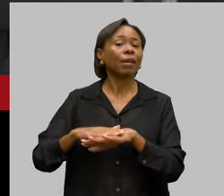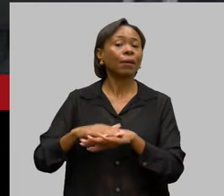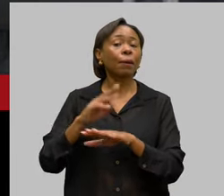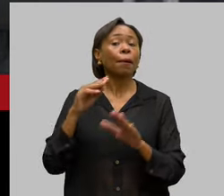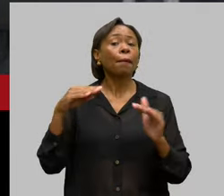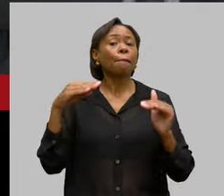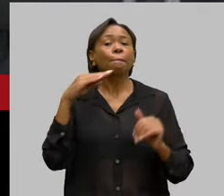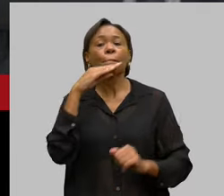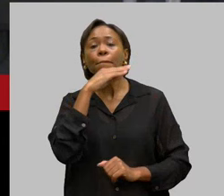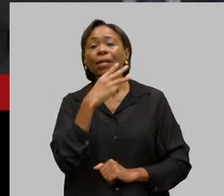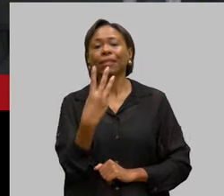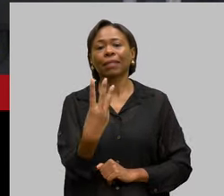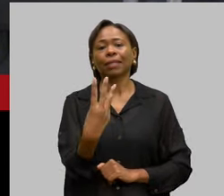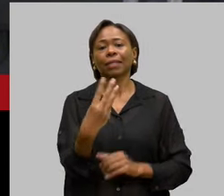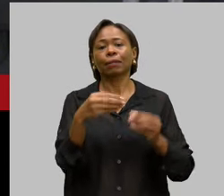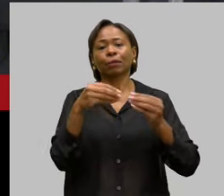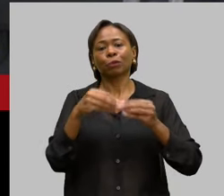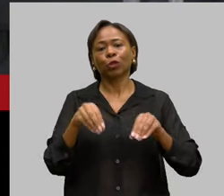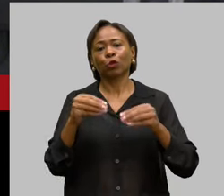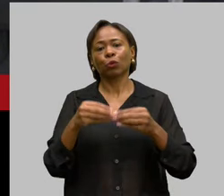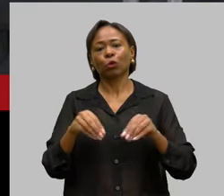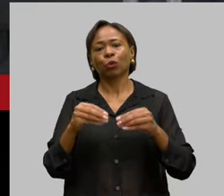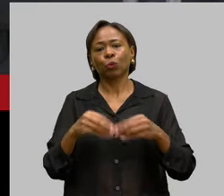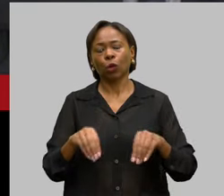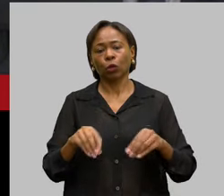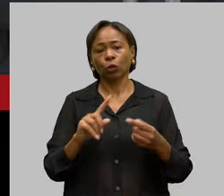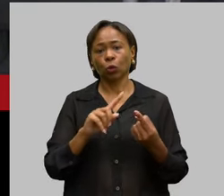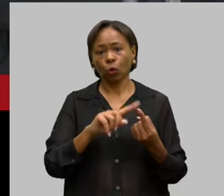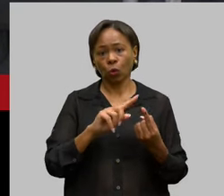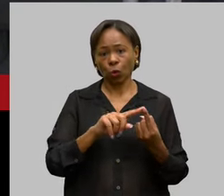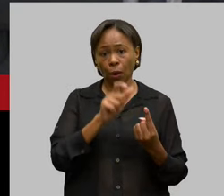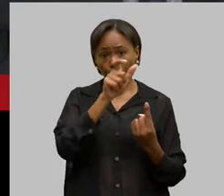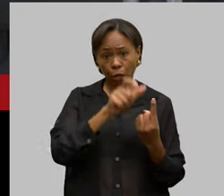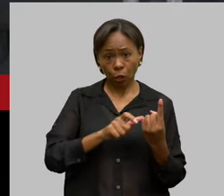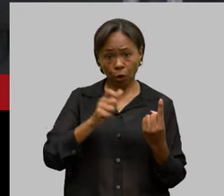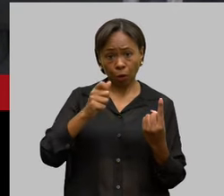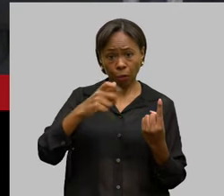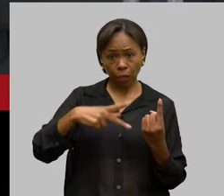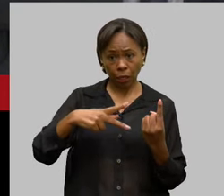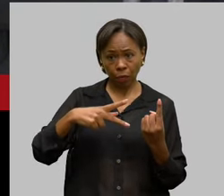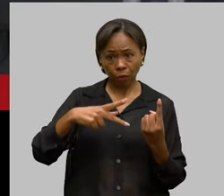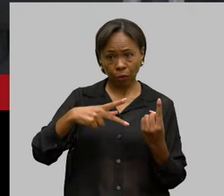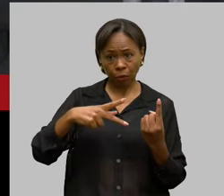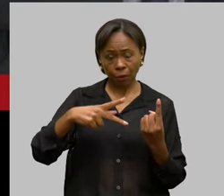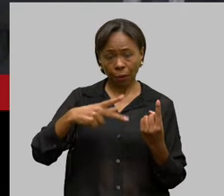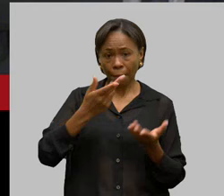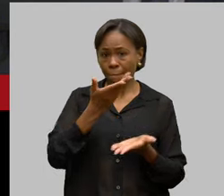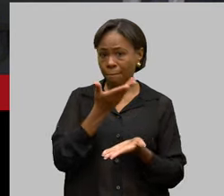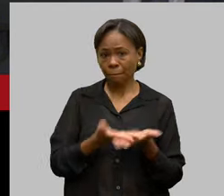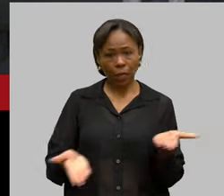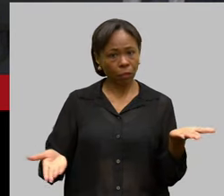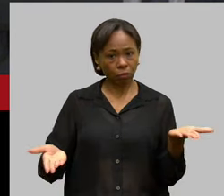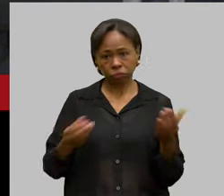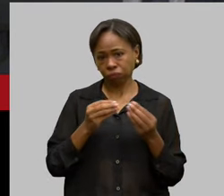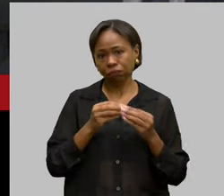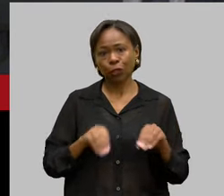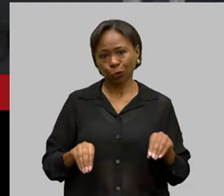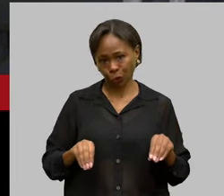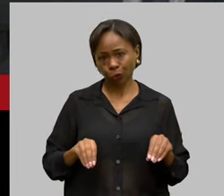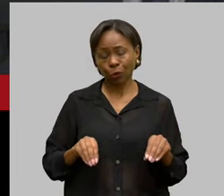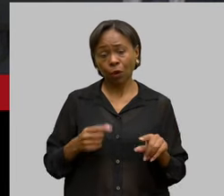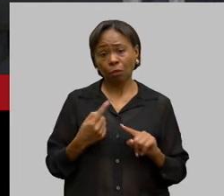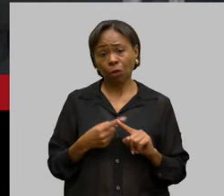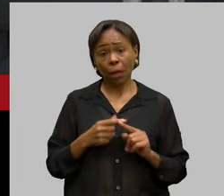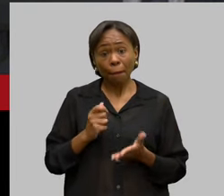todos perderam o aposentado perdeu porque começou a pagar sobre a taxa